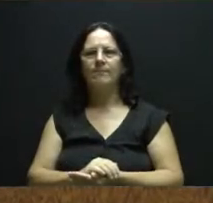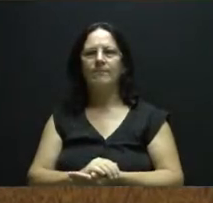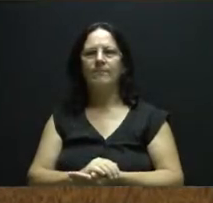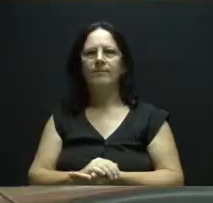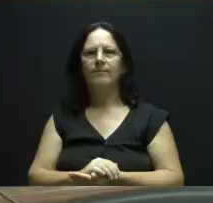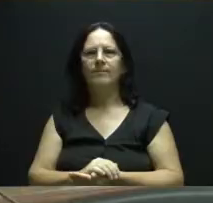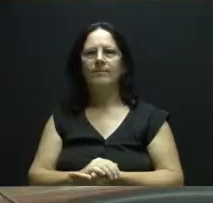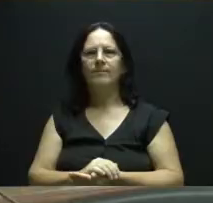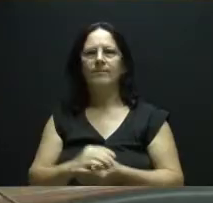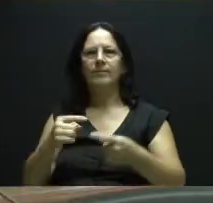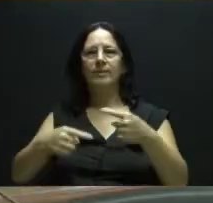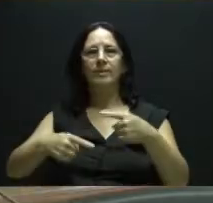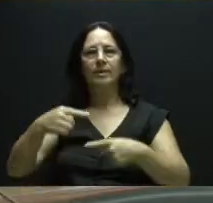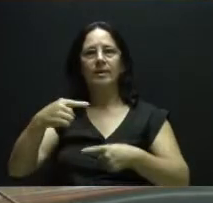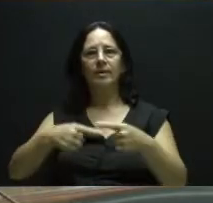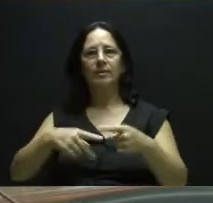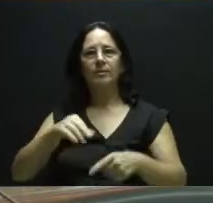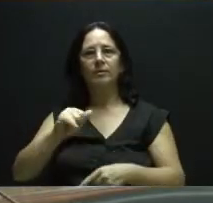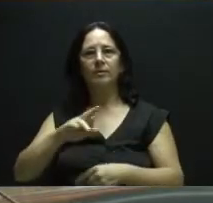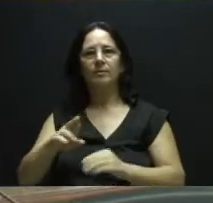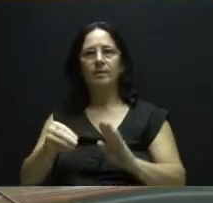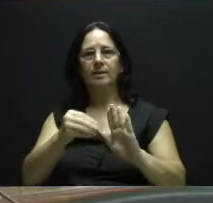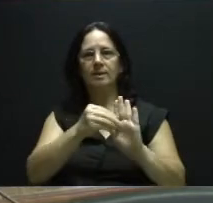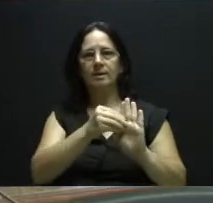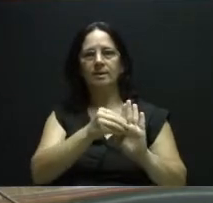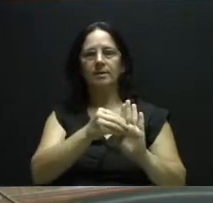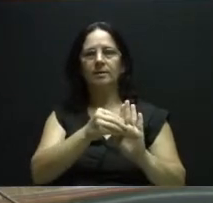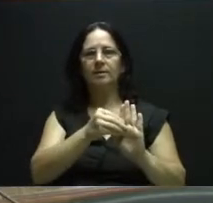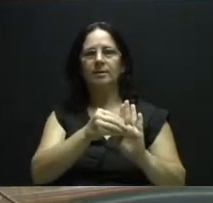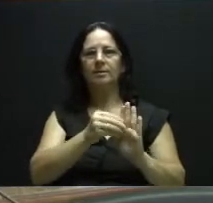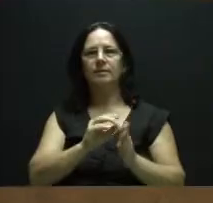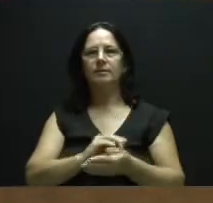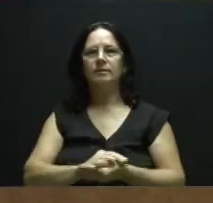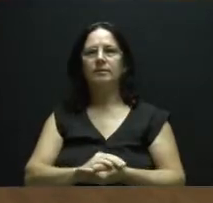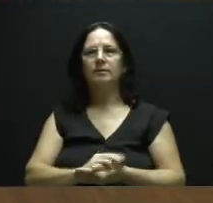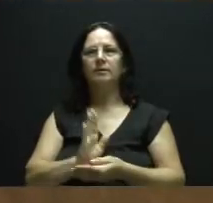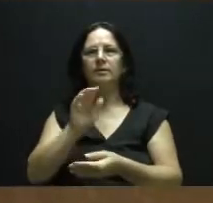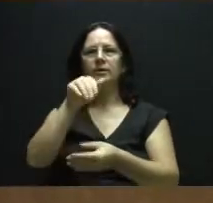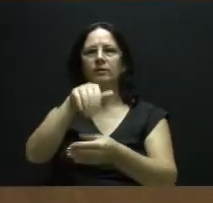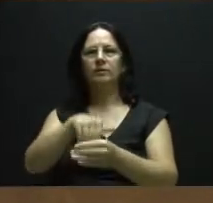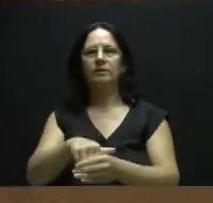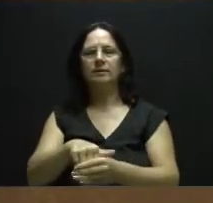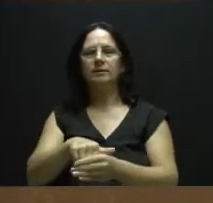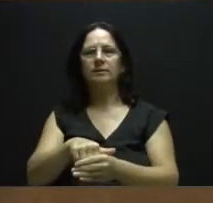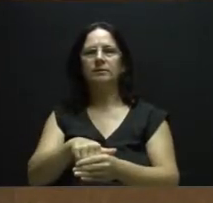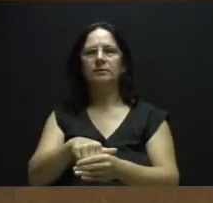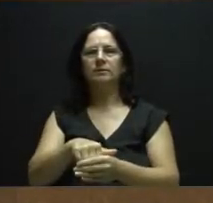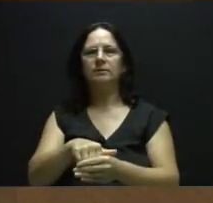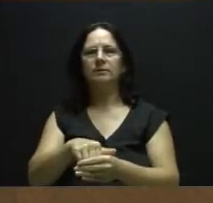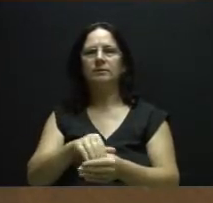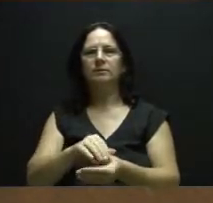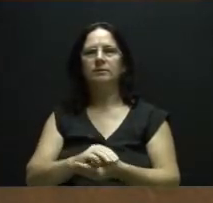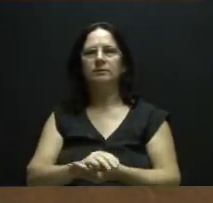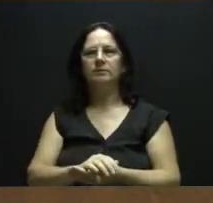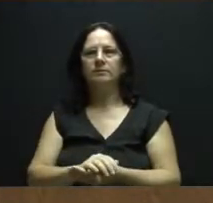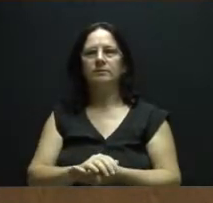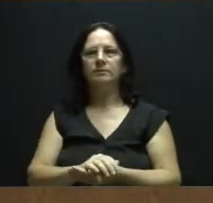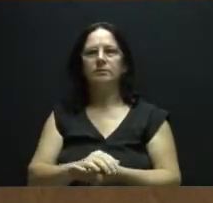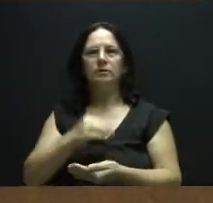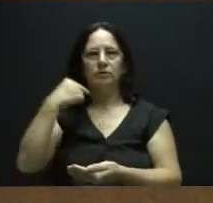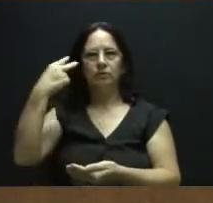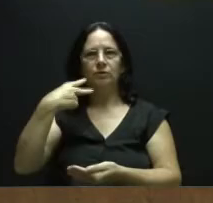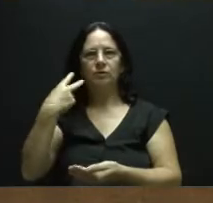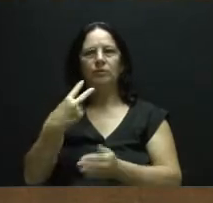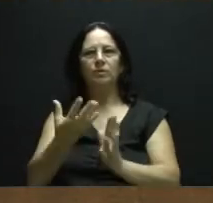em discussão parecer em votação os vereadores